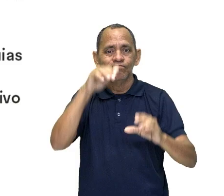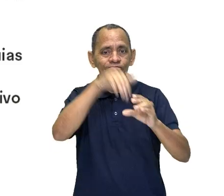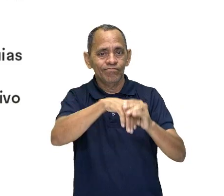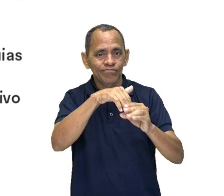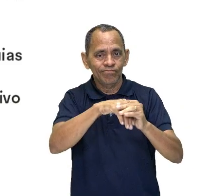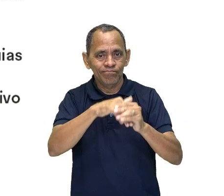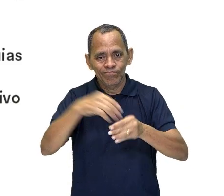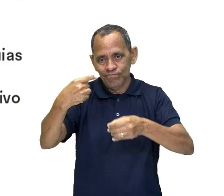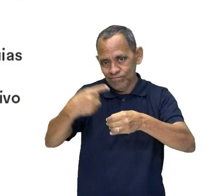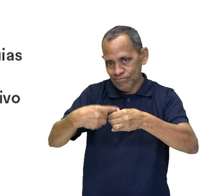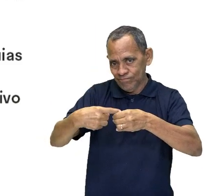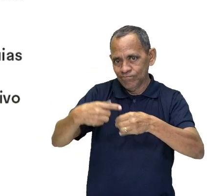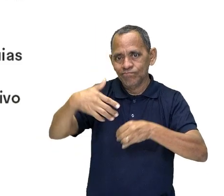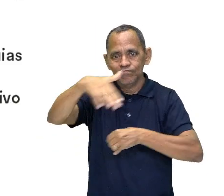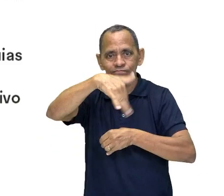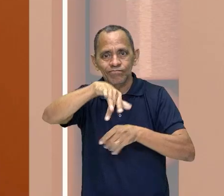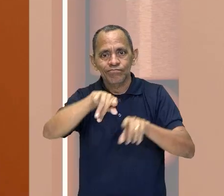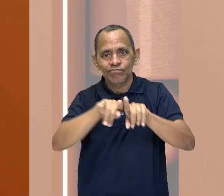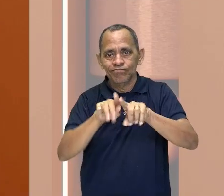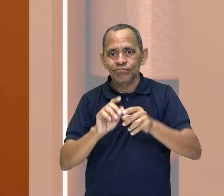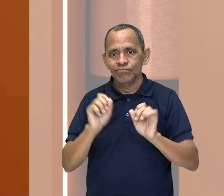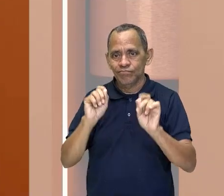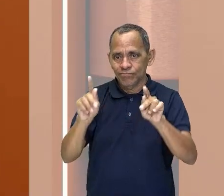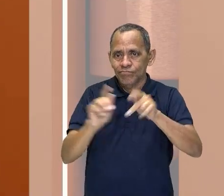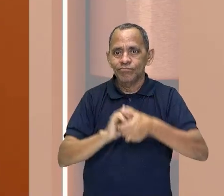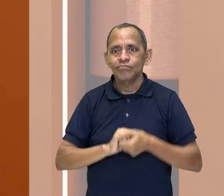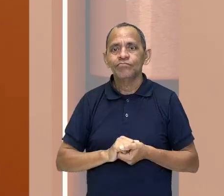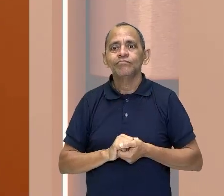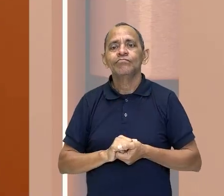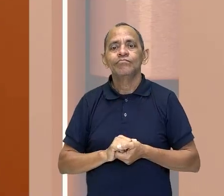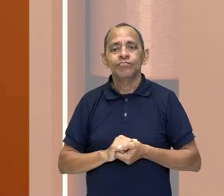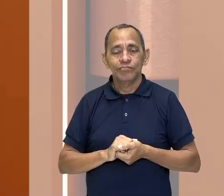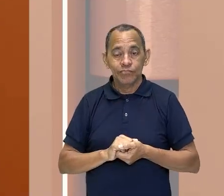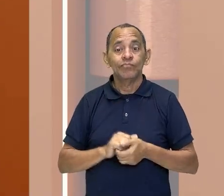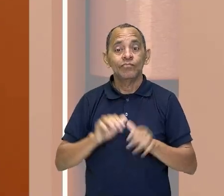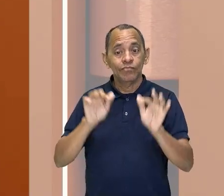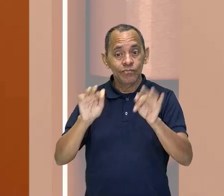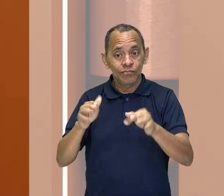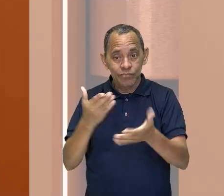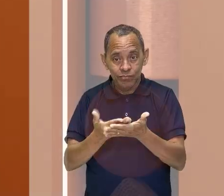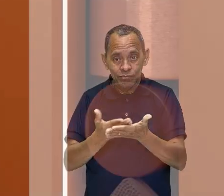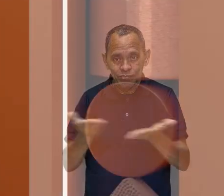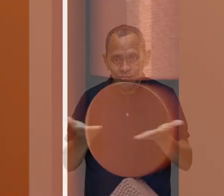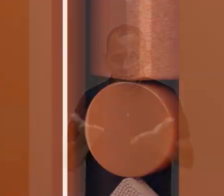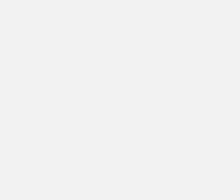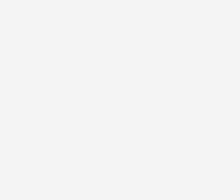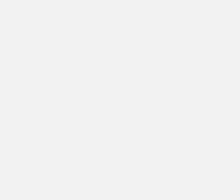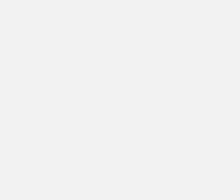municipal. Beleza, gente? Então a gente vai encerrando a nossa aula por aqui.